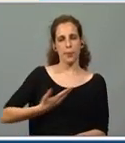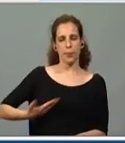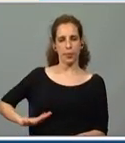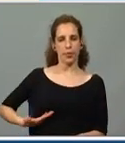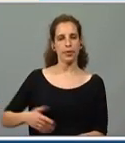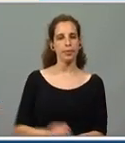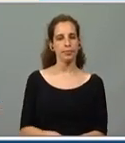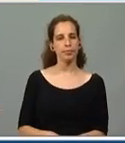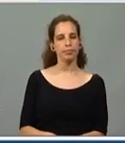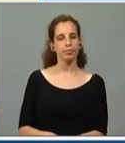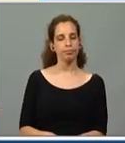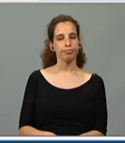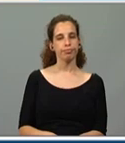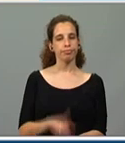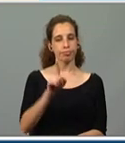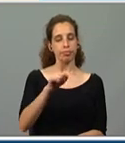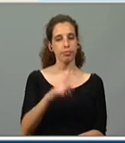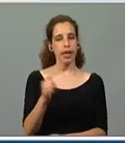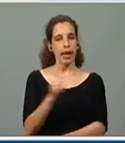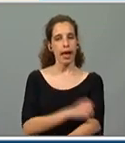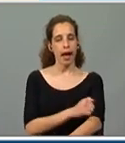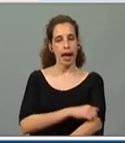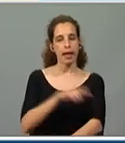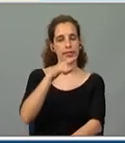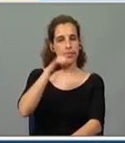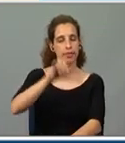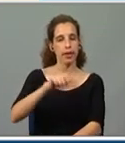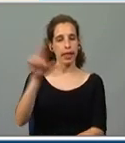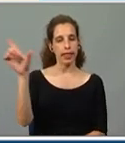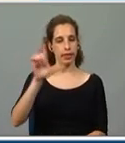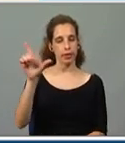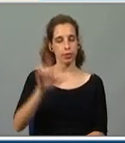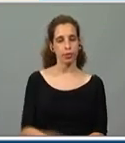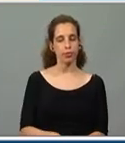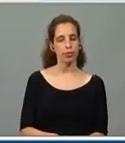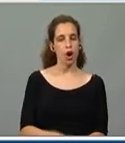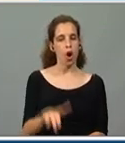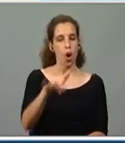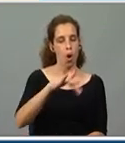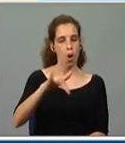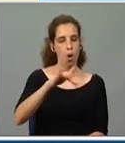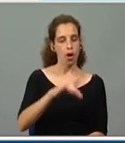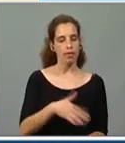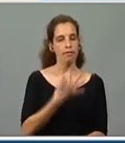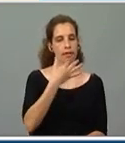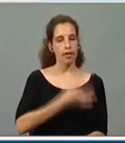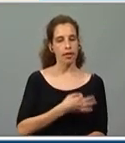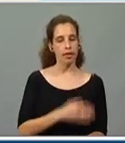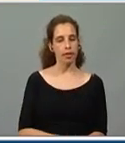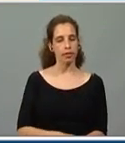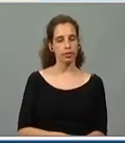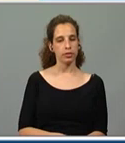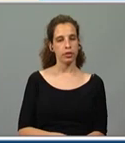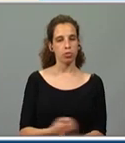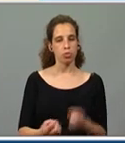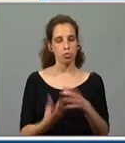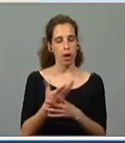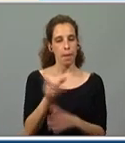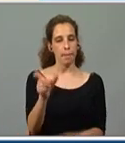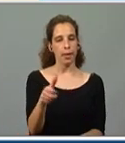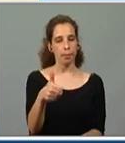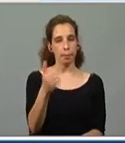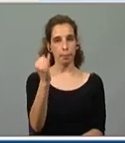da brasileira, esta casa de cafés em Lisboa, onde se acredita tenha tido origem a